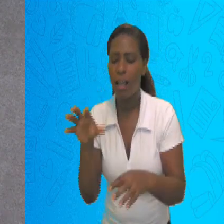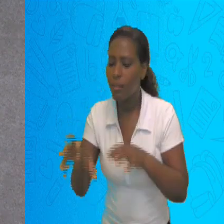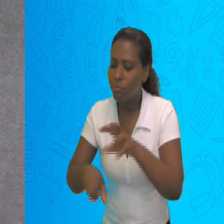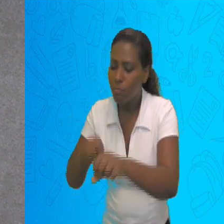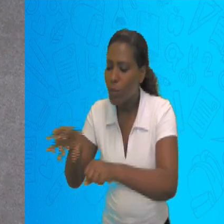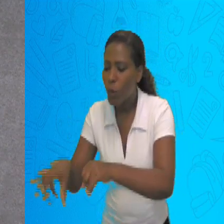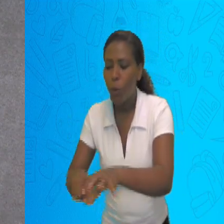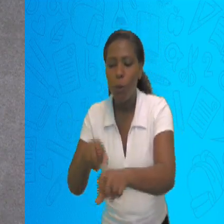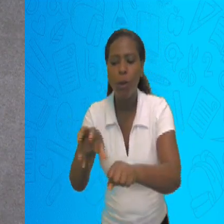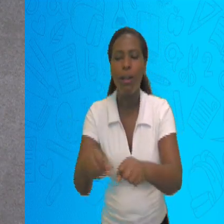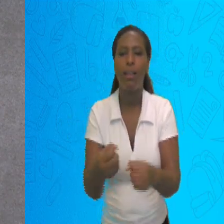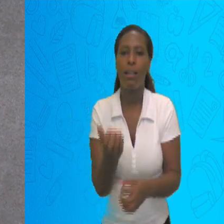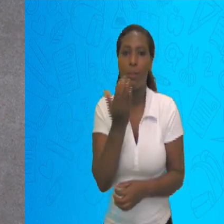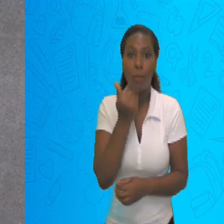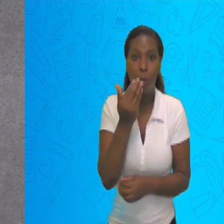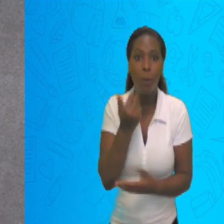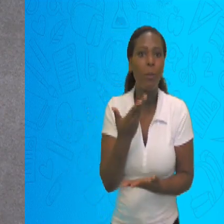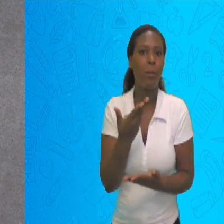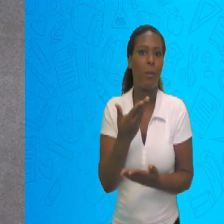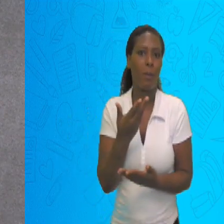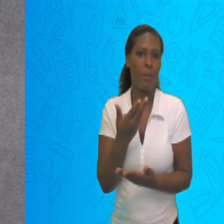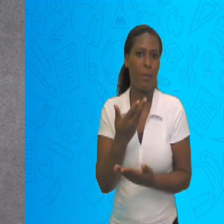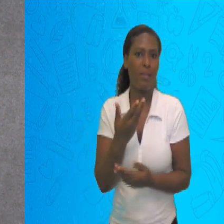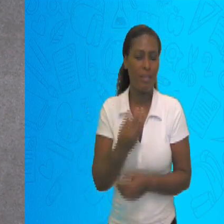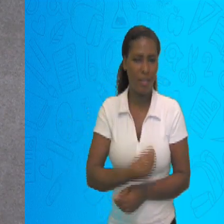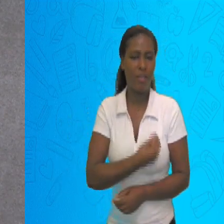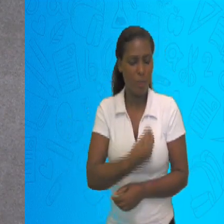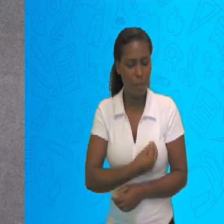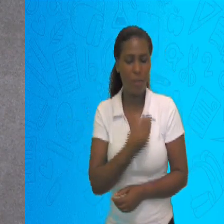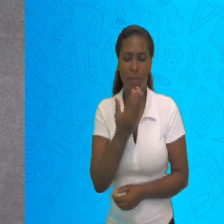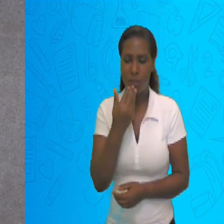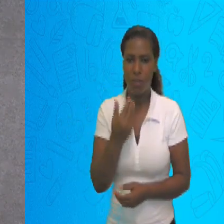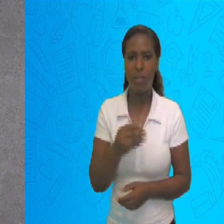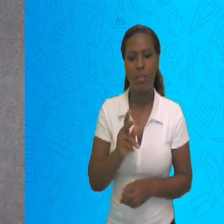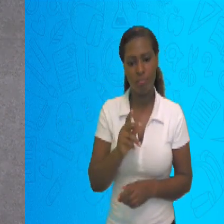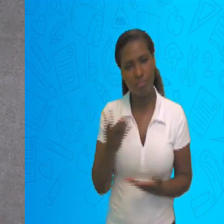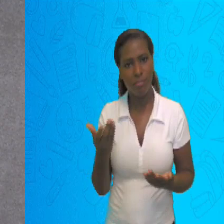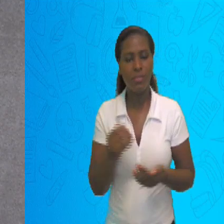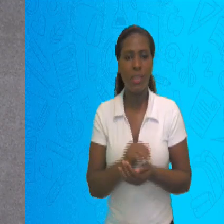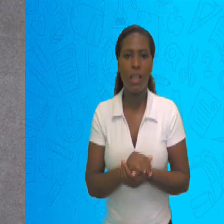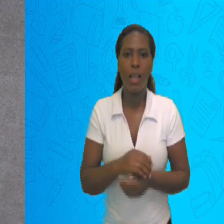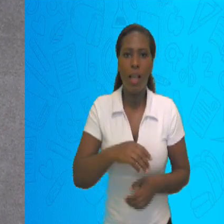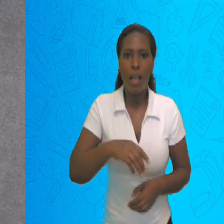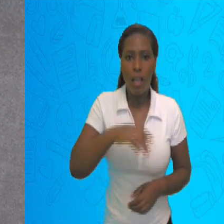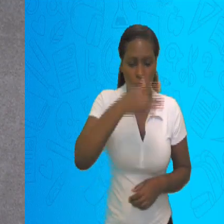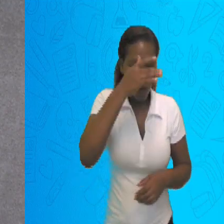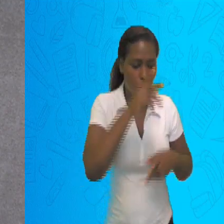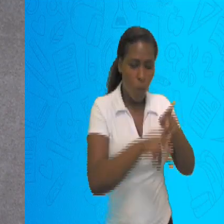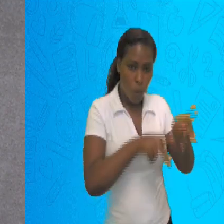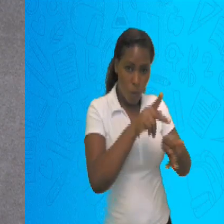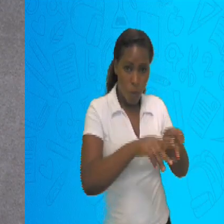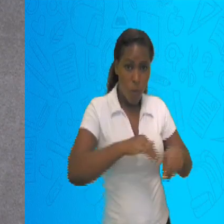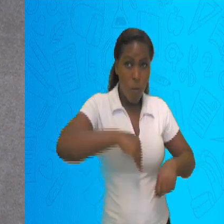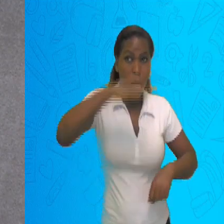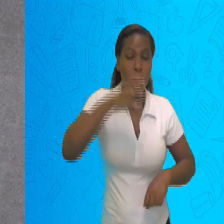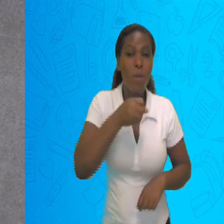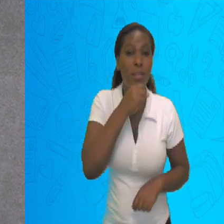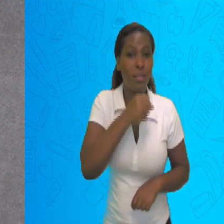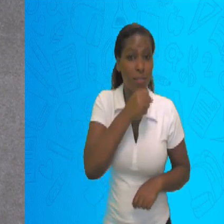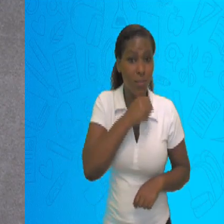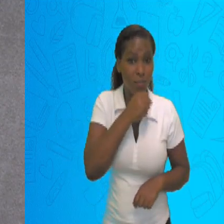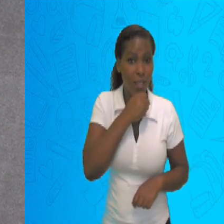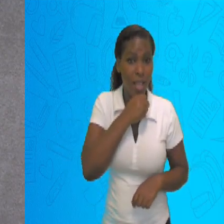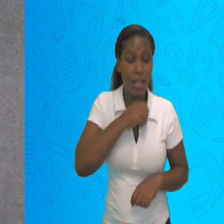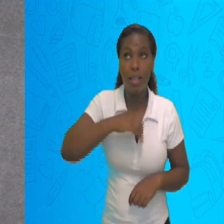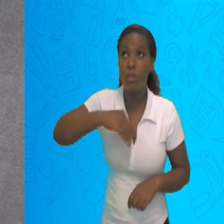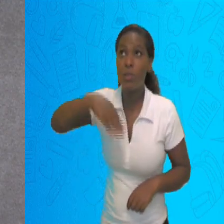vida indígena. As pessoas mais velhas eram consideradas as mais sábias, o que garante a